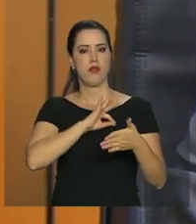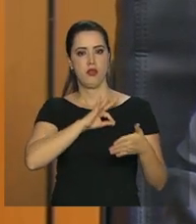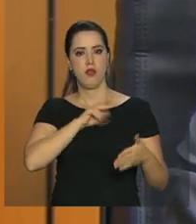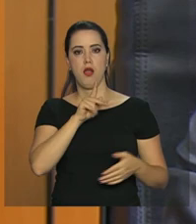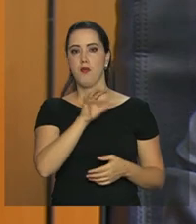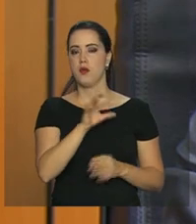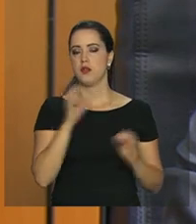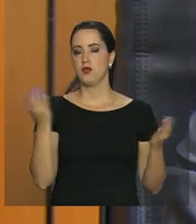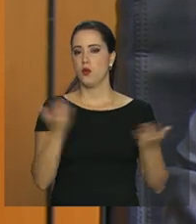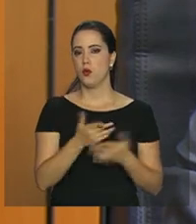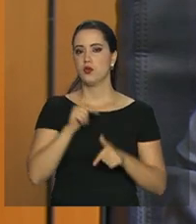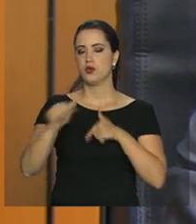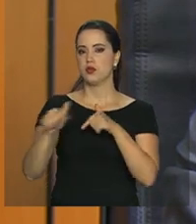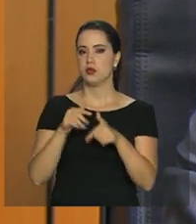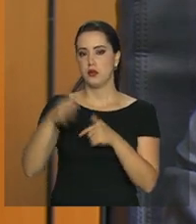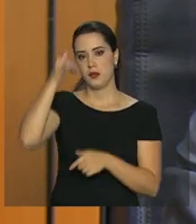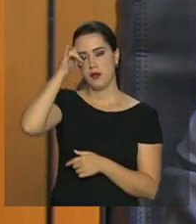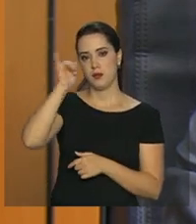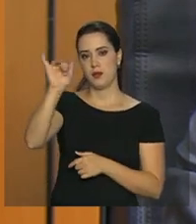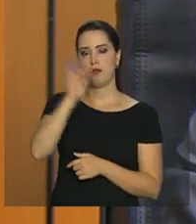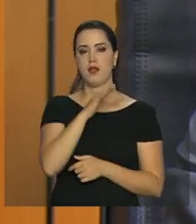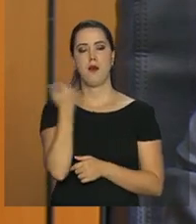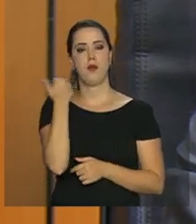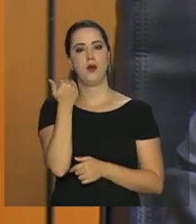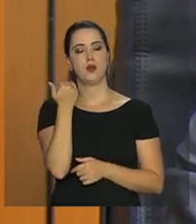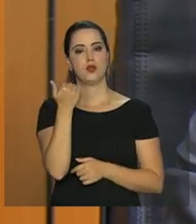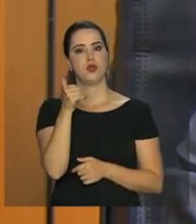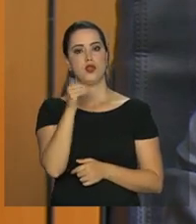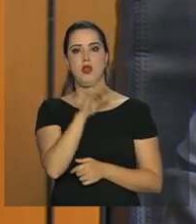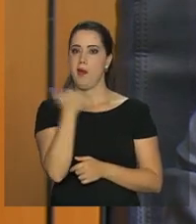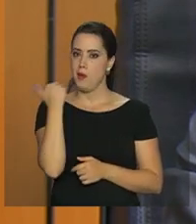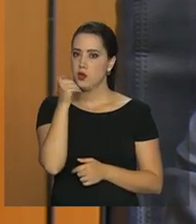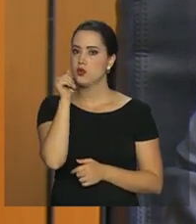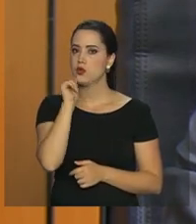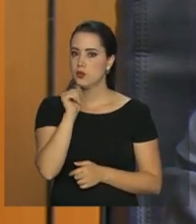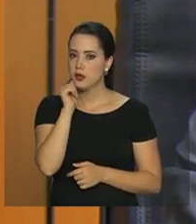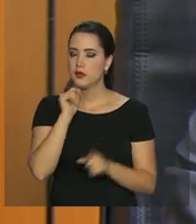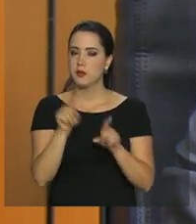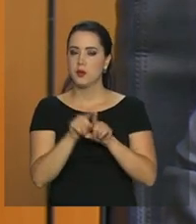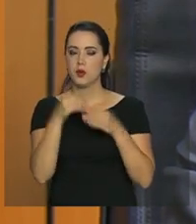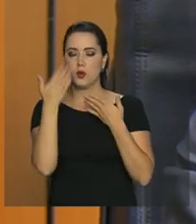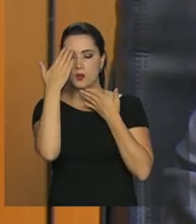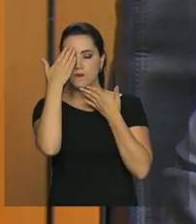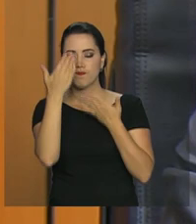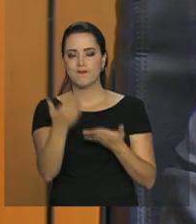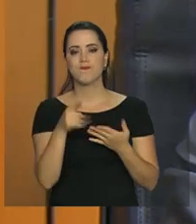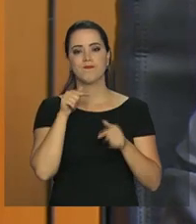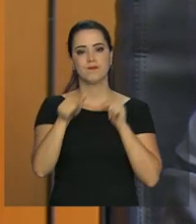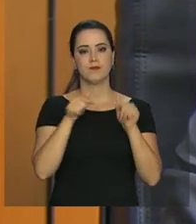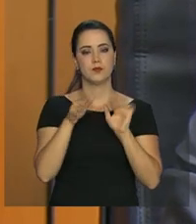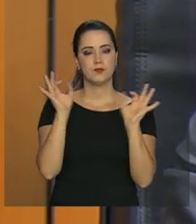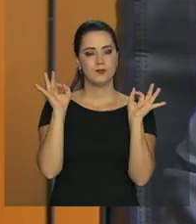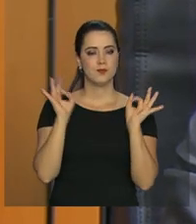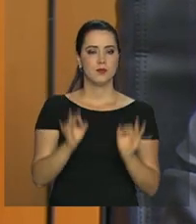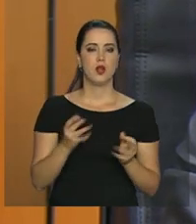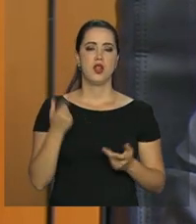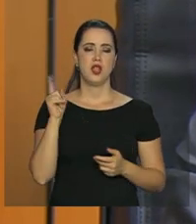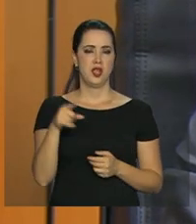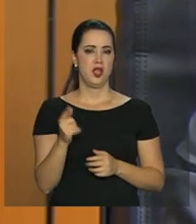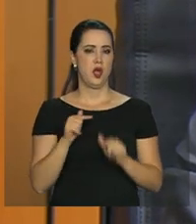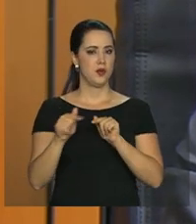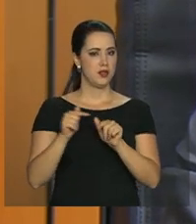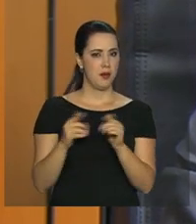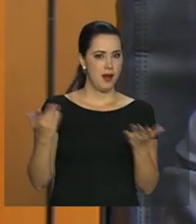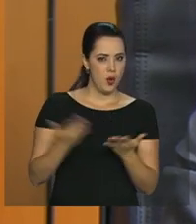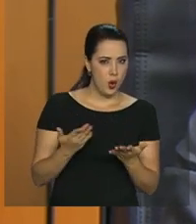indistintamente no combate ao homicídio e ao feminicídio, o nosso agradecimento por esse trabalho, que não é um trabalho